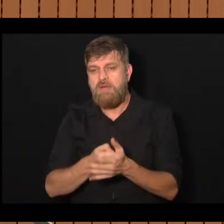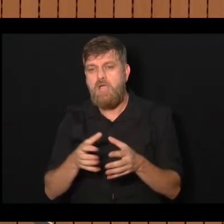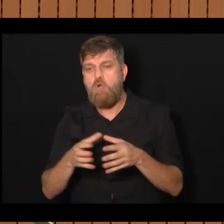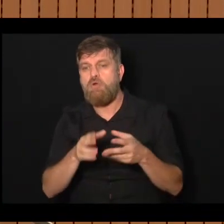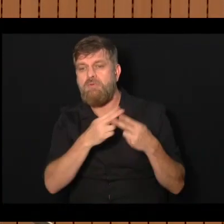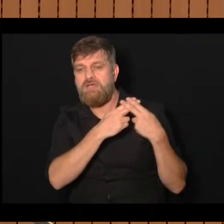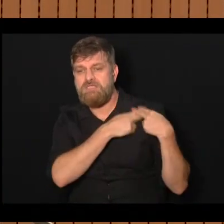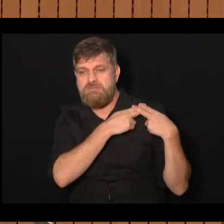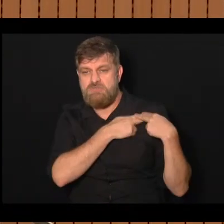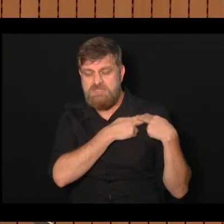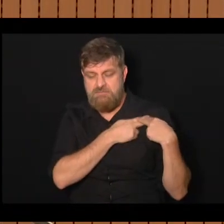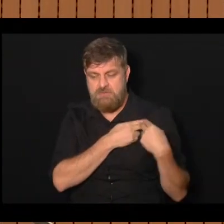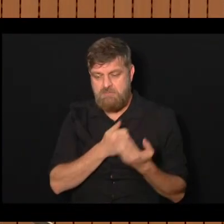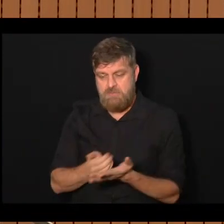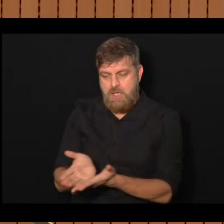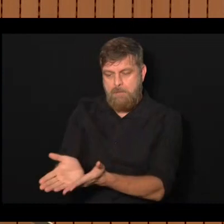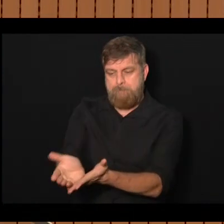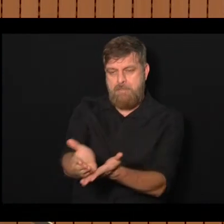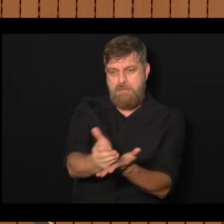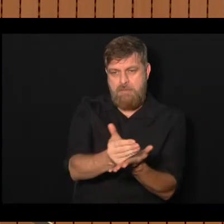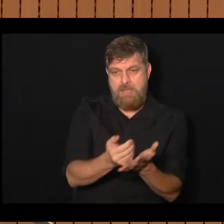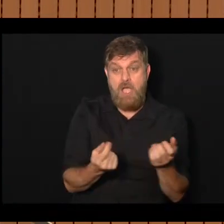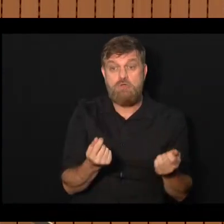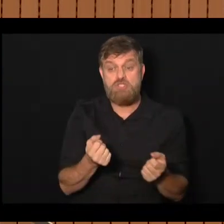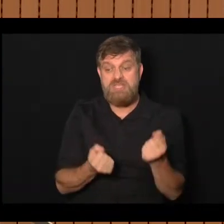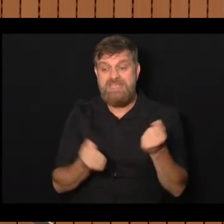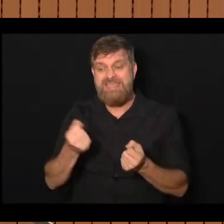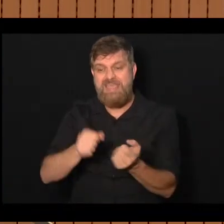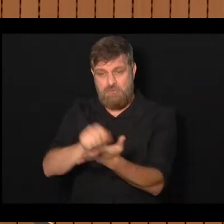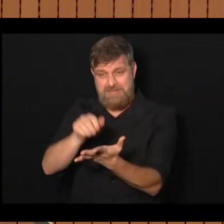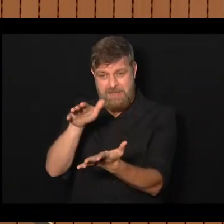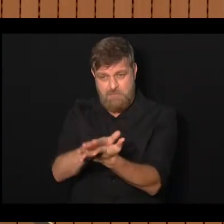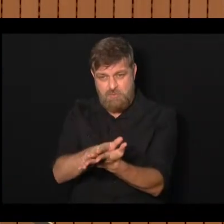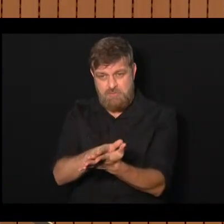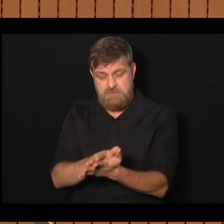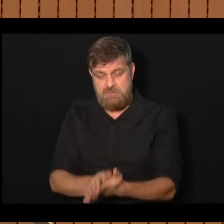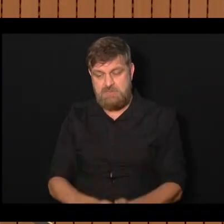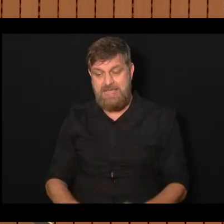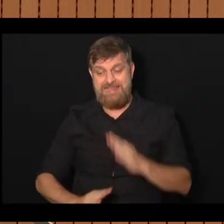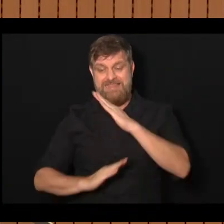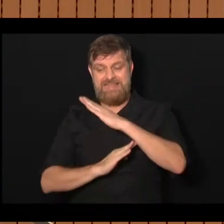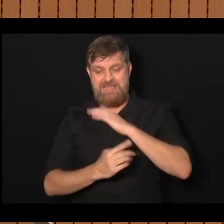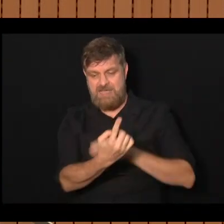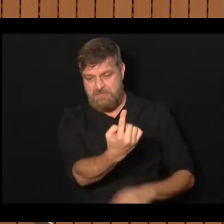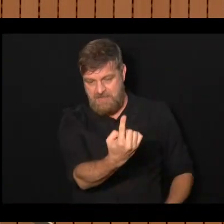pela gestão de recursos arrecadados com as multas de trânsito do município